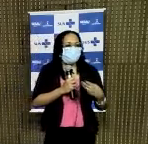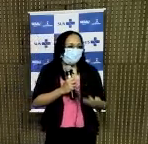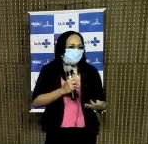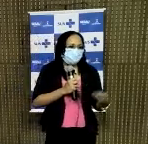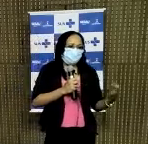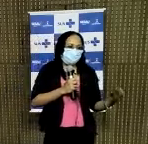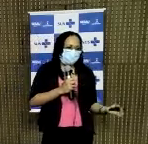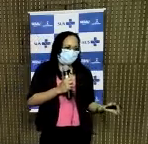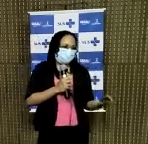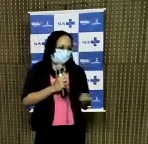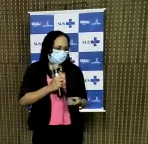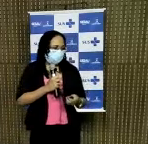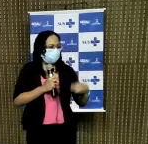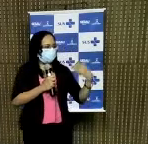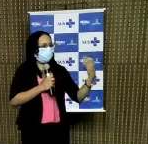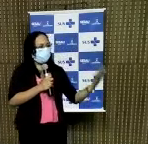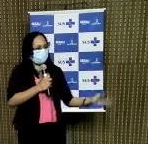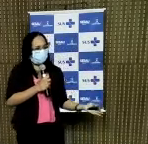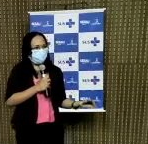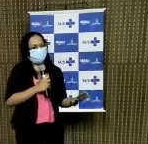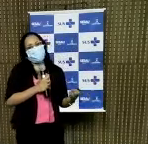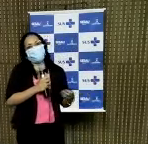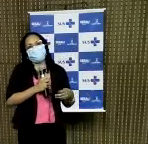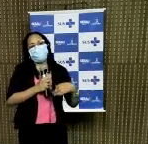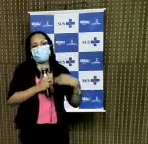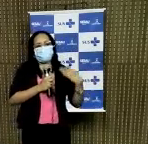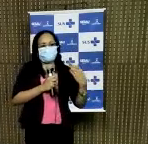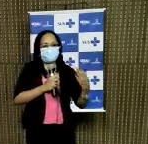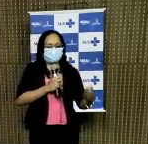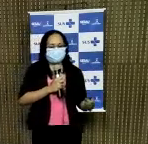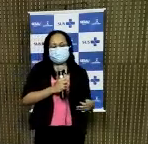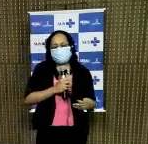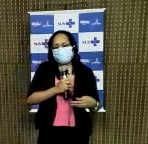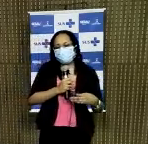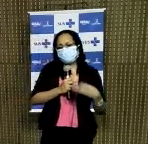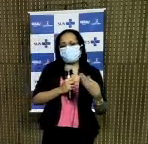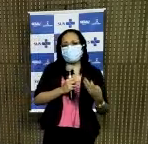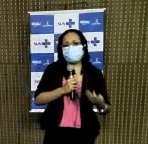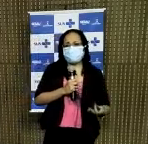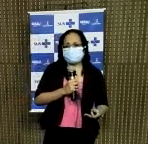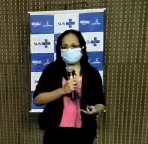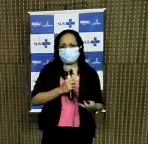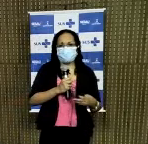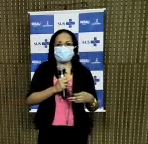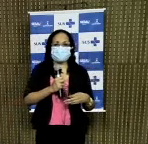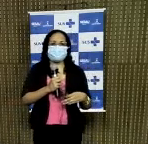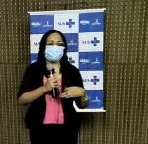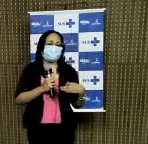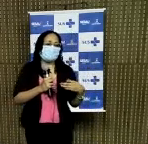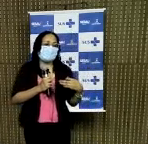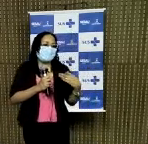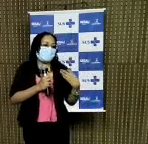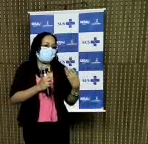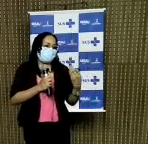ele pode atuar tanto na prevenção, fazendo ações educativas, pode fazer a questão do rastreamento de doenças,